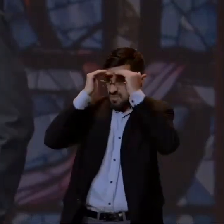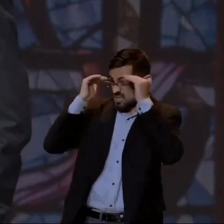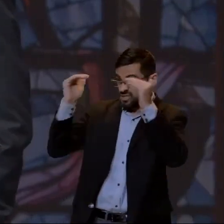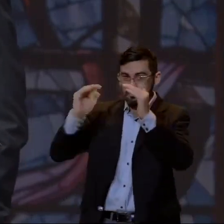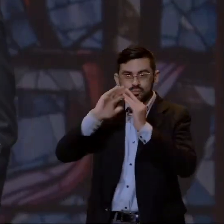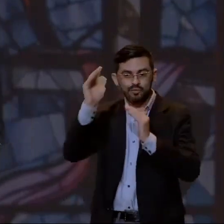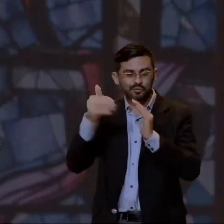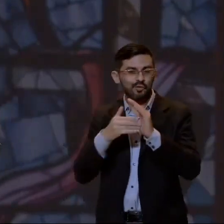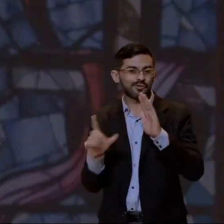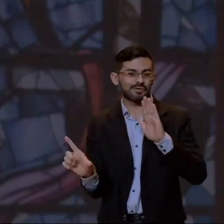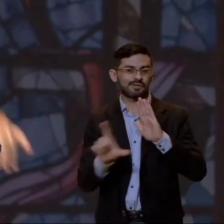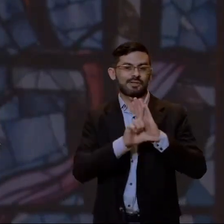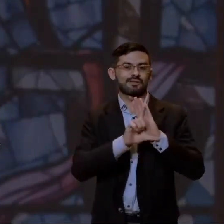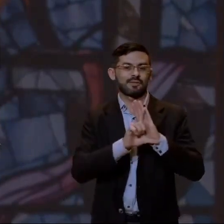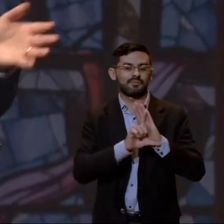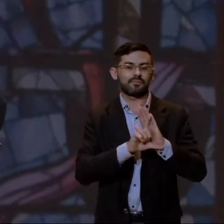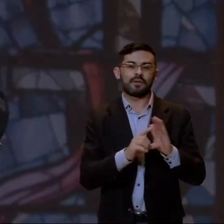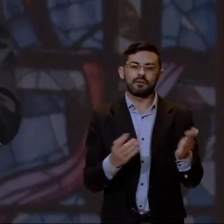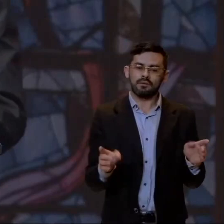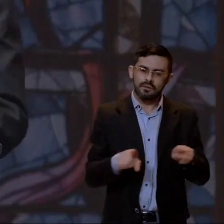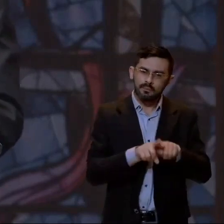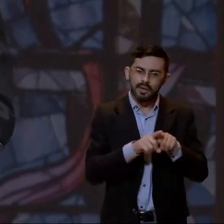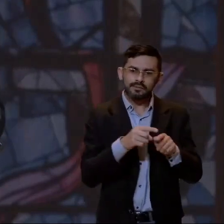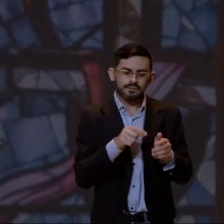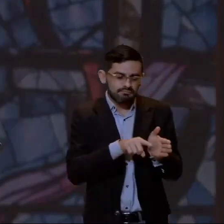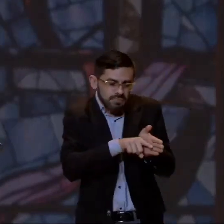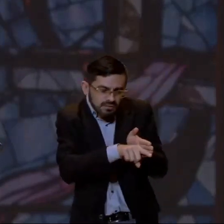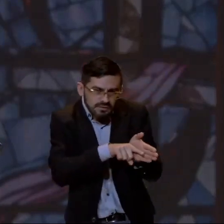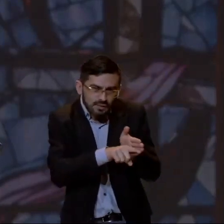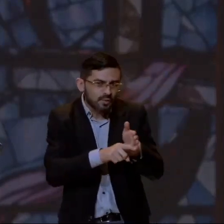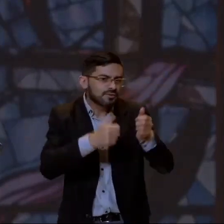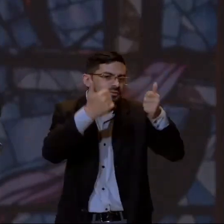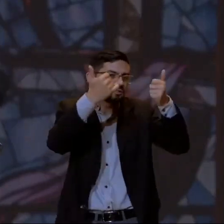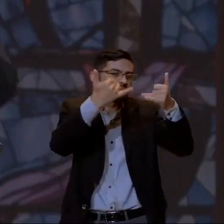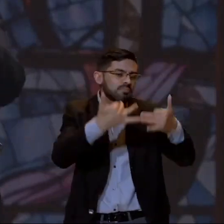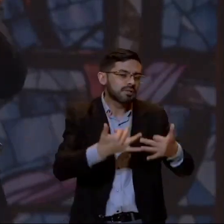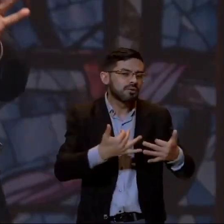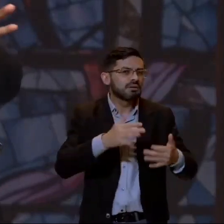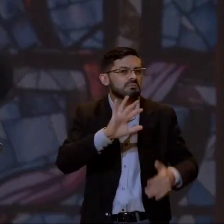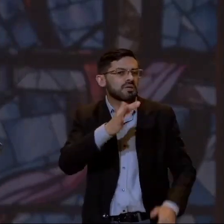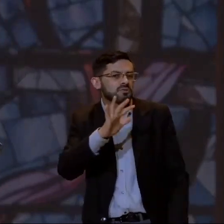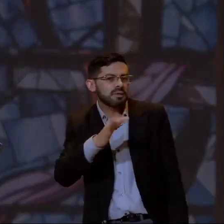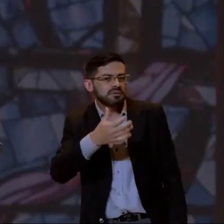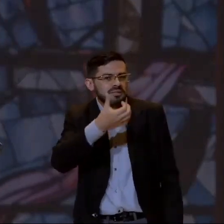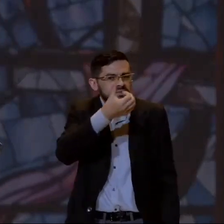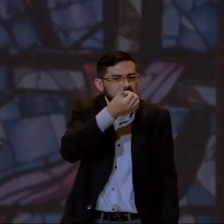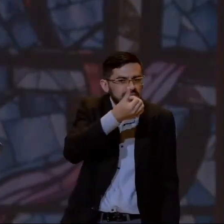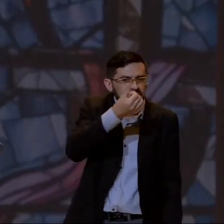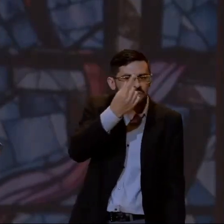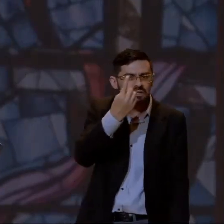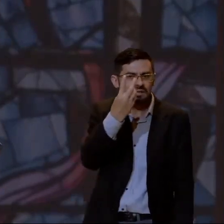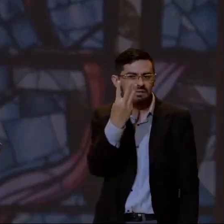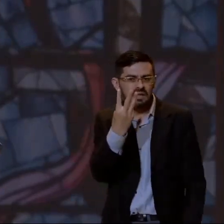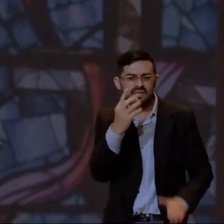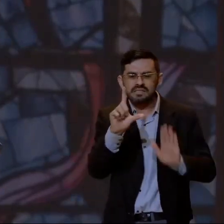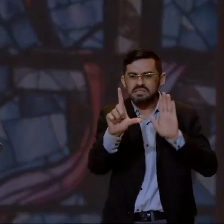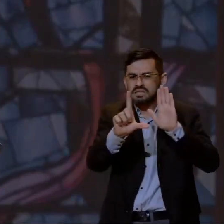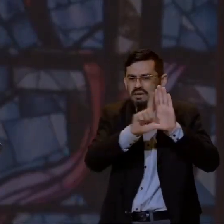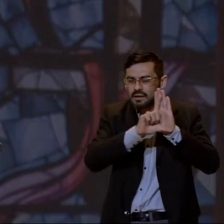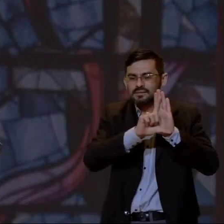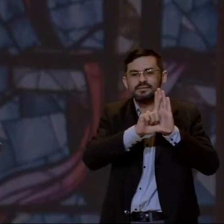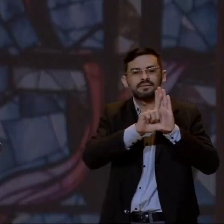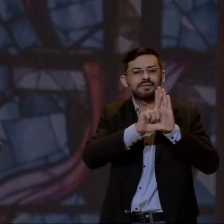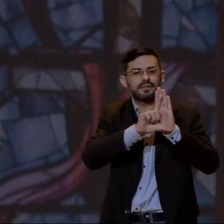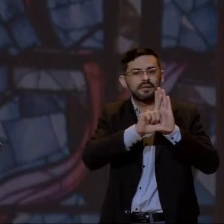leis. A Bíblia nos diz, e os estudiosos nos mostram, que havia cerca de 600 13